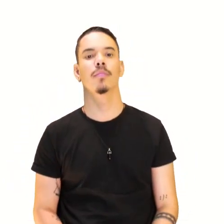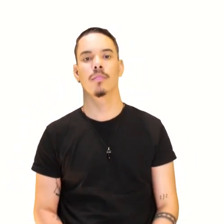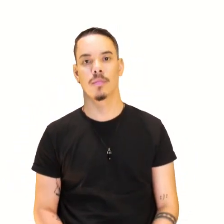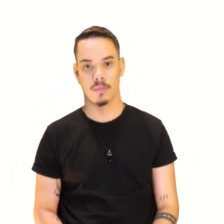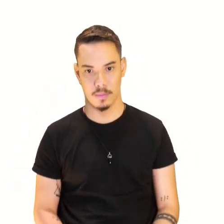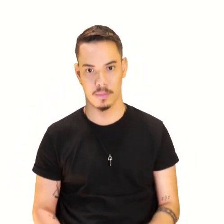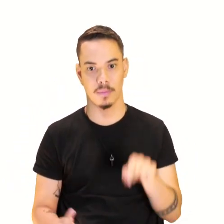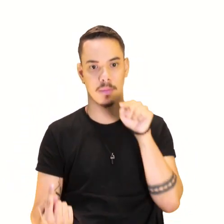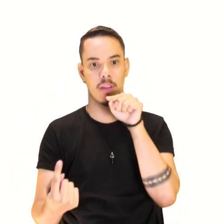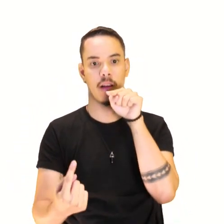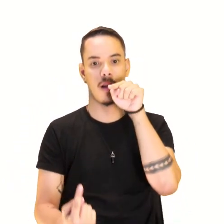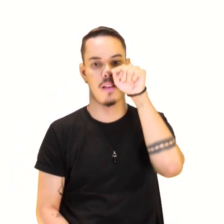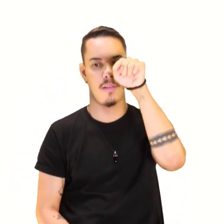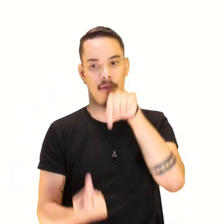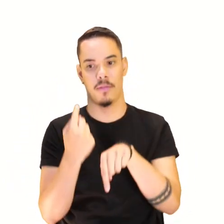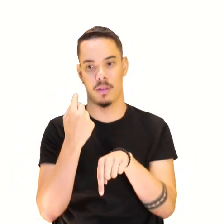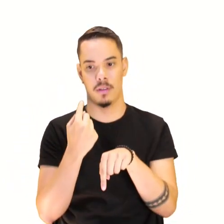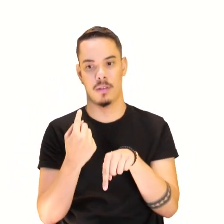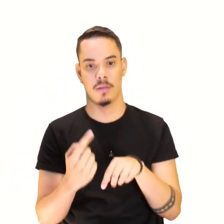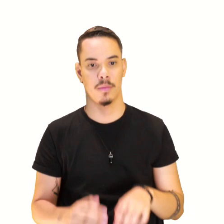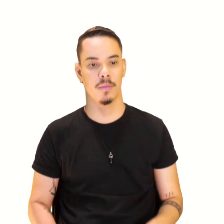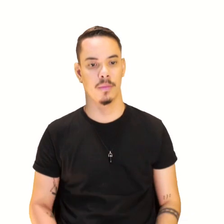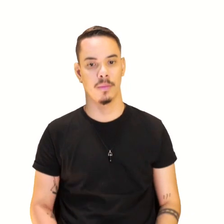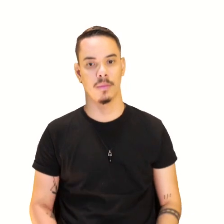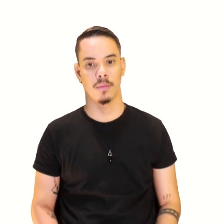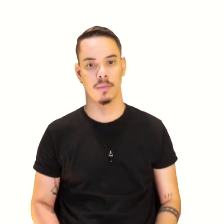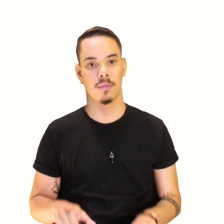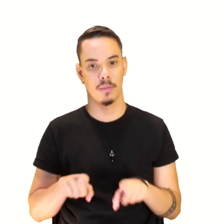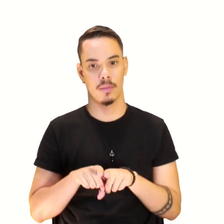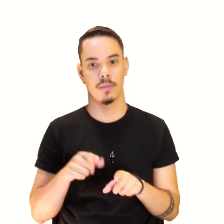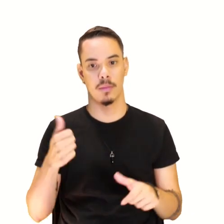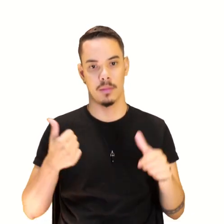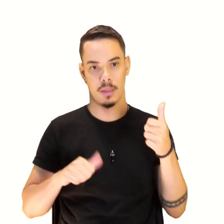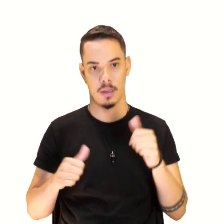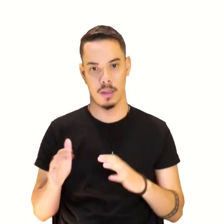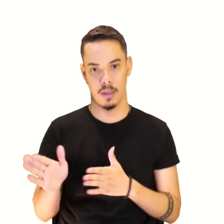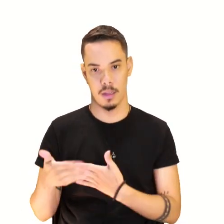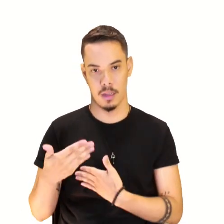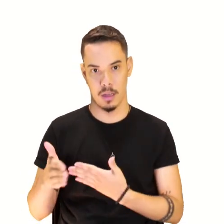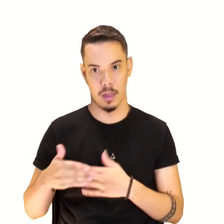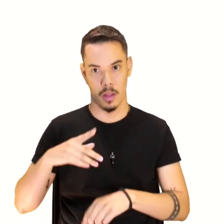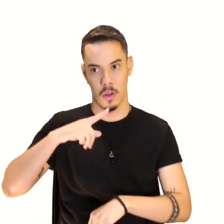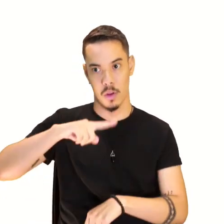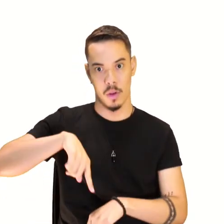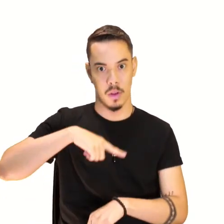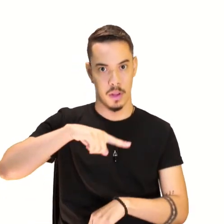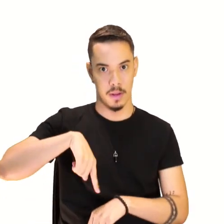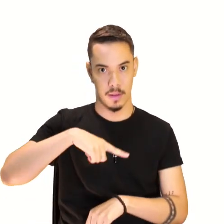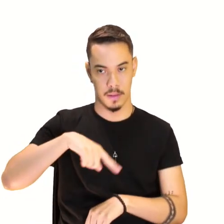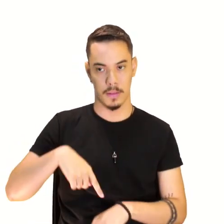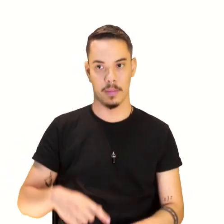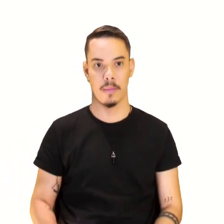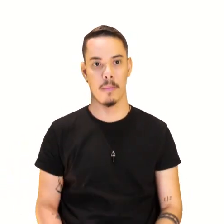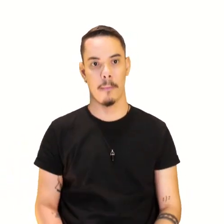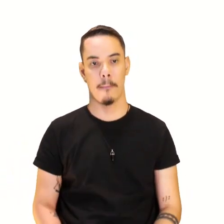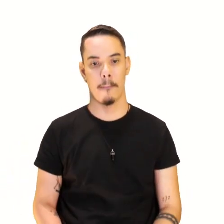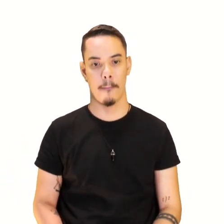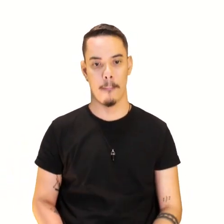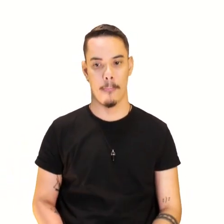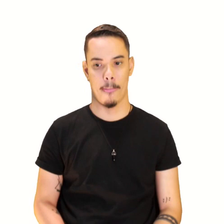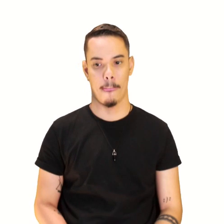proporcional tá por último agora a gente vai analisar as caixas com quem com as horas muito bem vamos lá